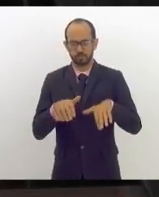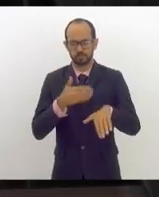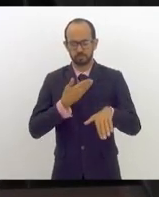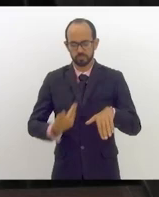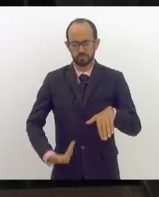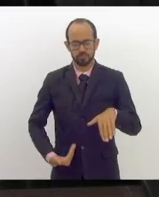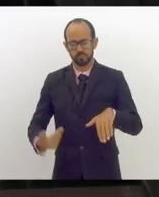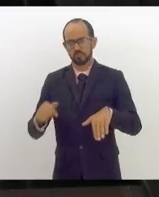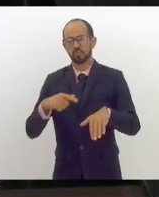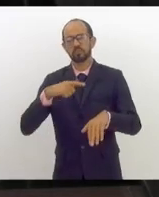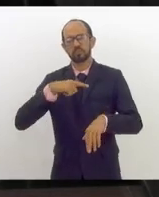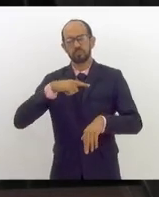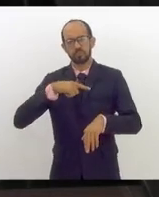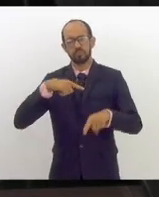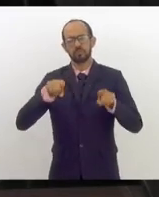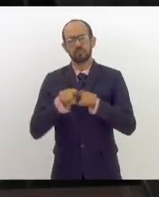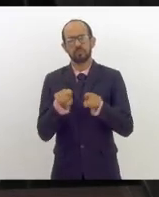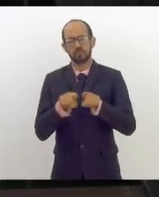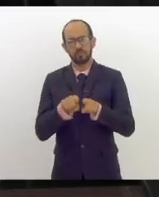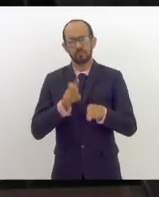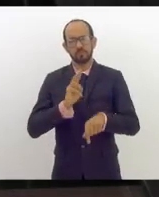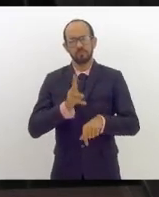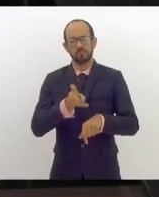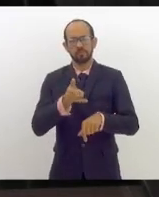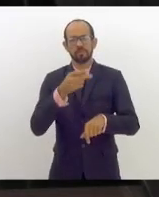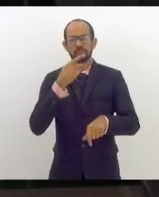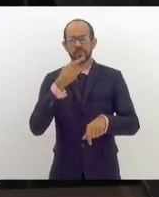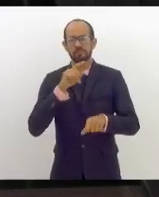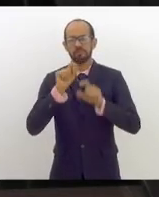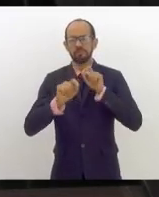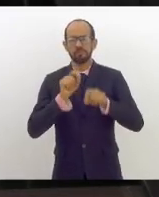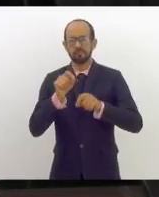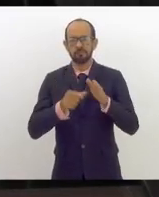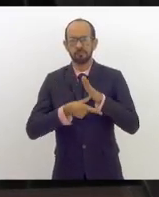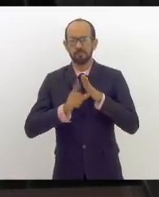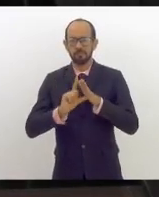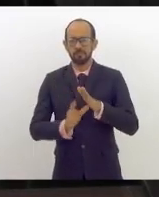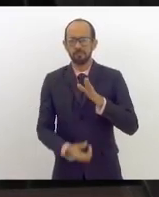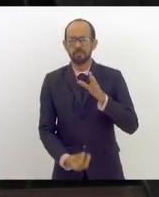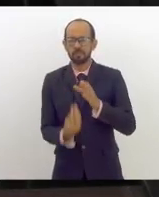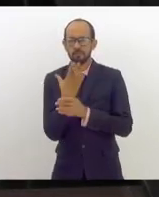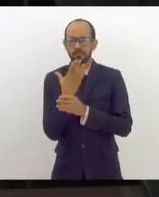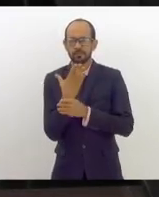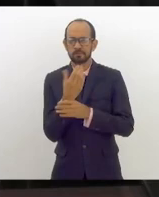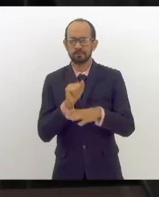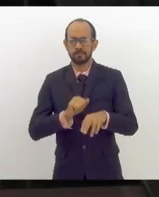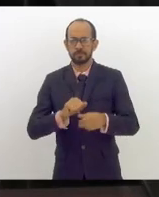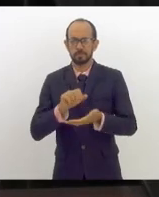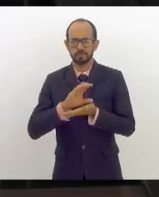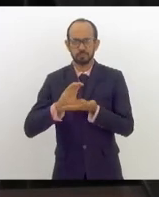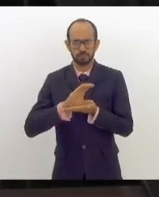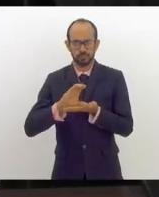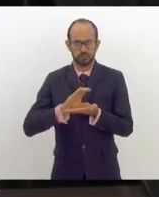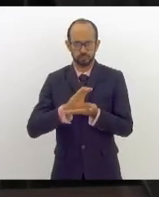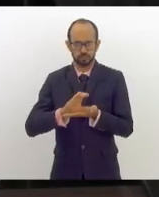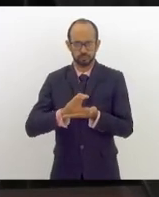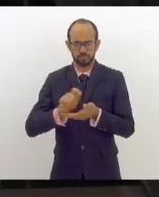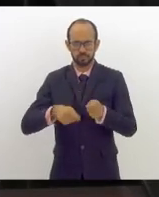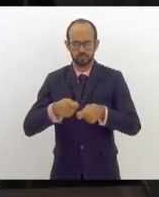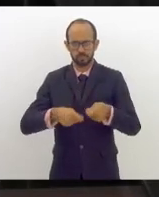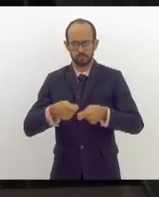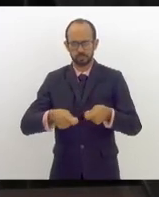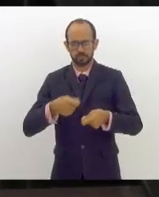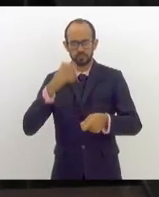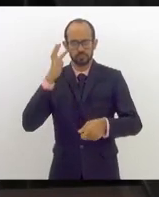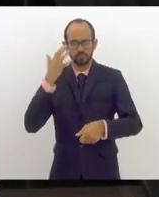a gente sempre fala né que antes de se criar antes do Conselho de administração decidir